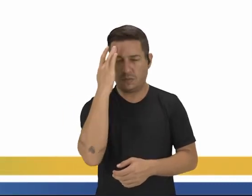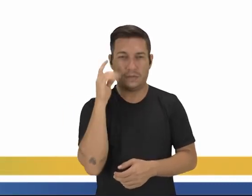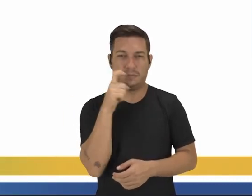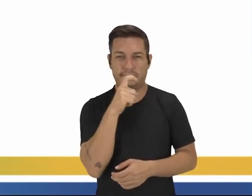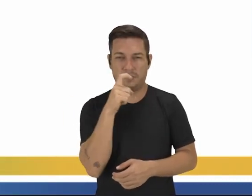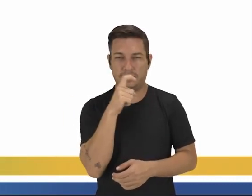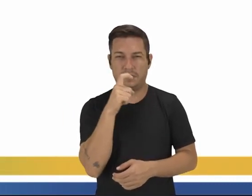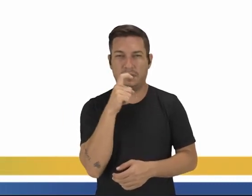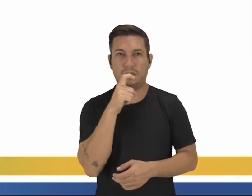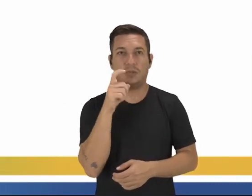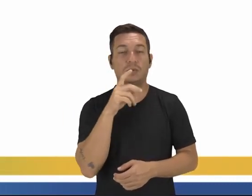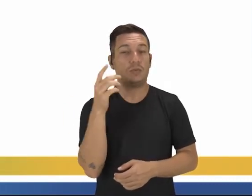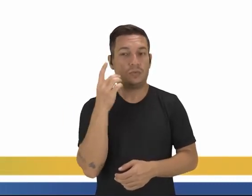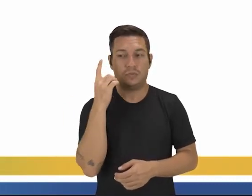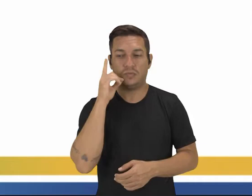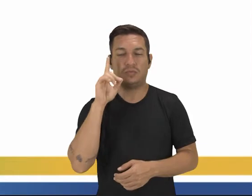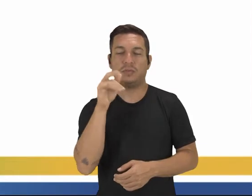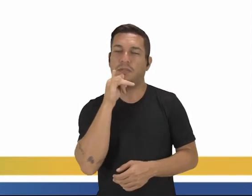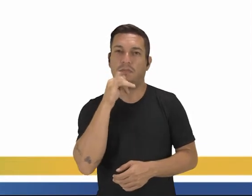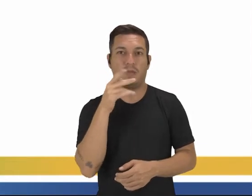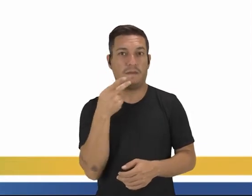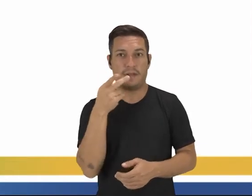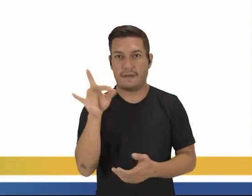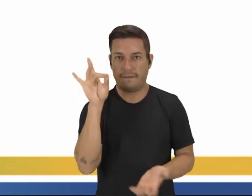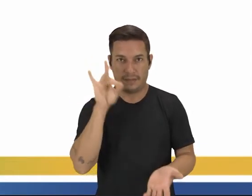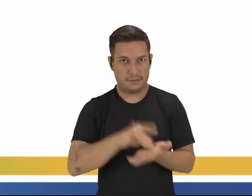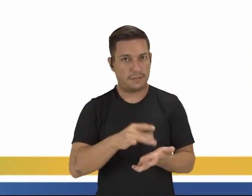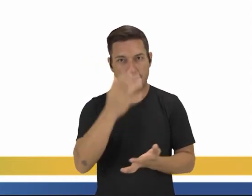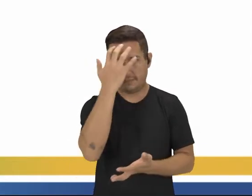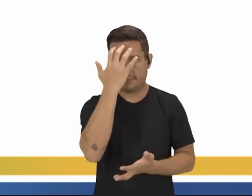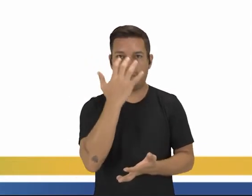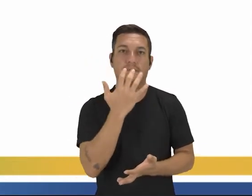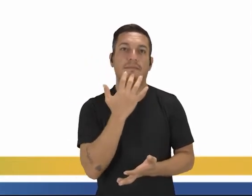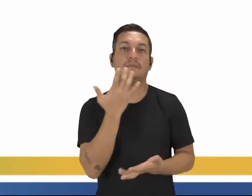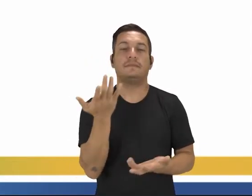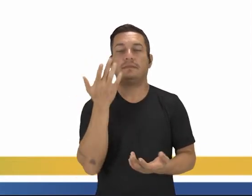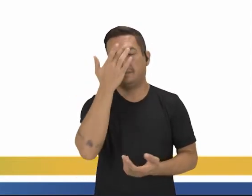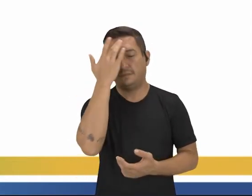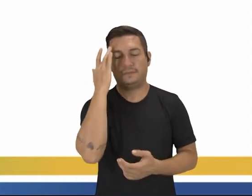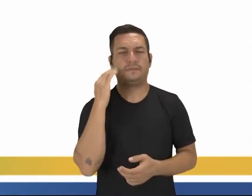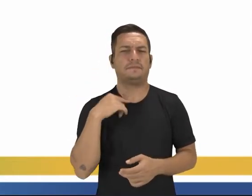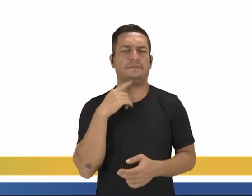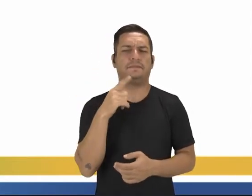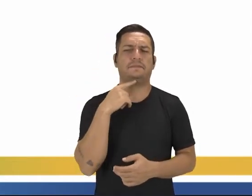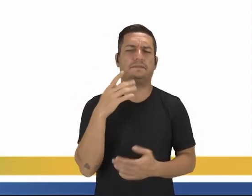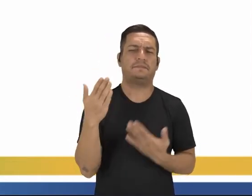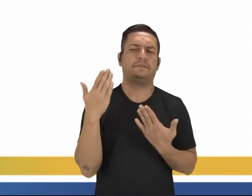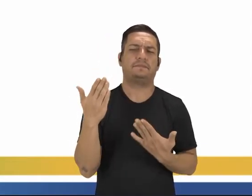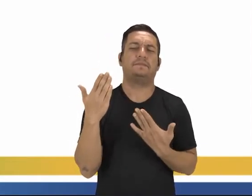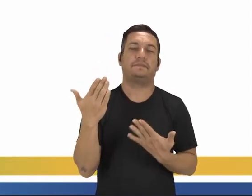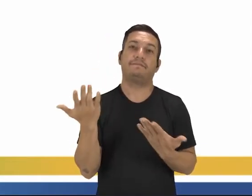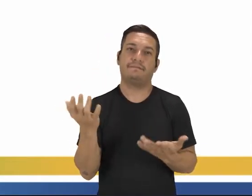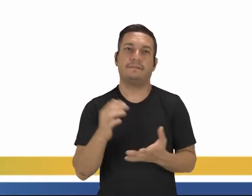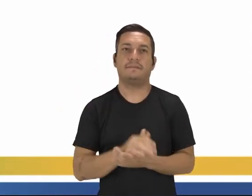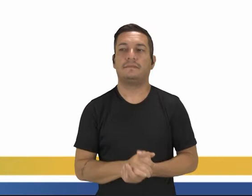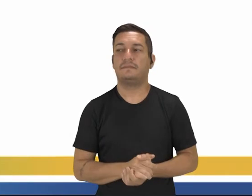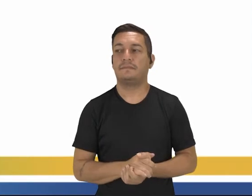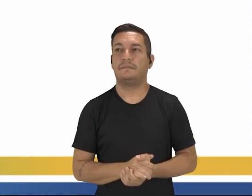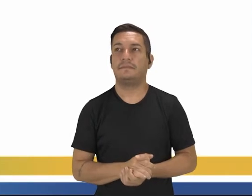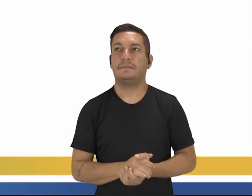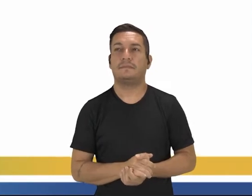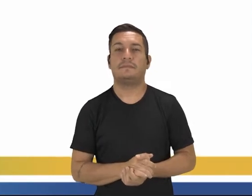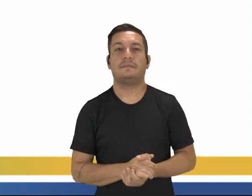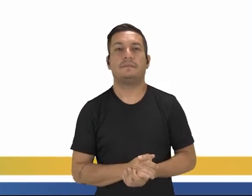mente, no dia em que você falar a verdade, que for algo sério, as pessoas irão ter dúvidas.